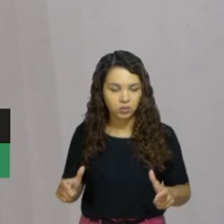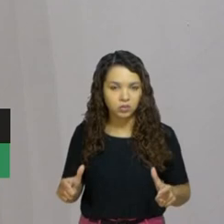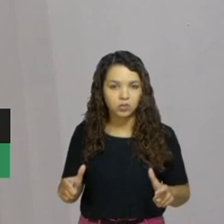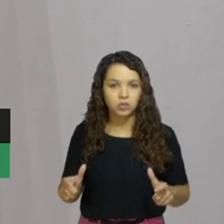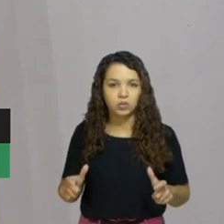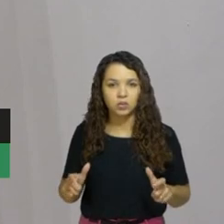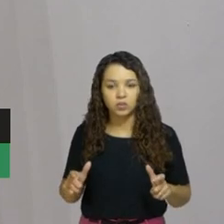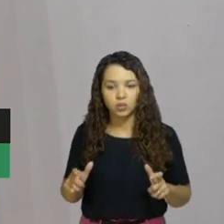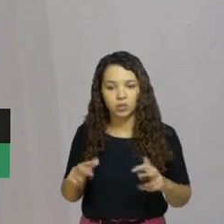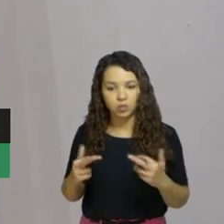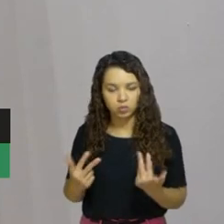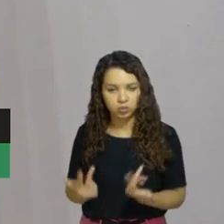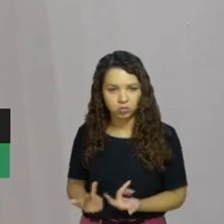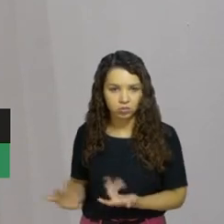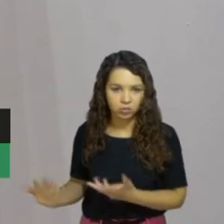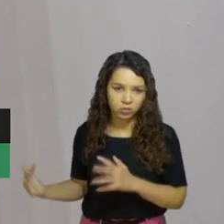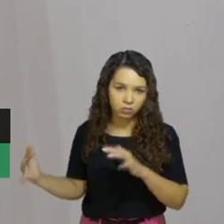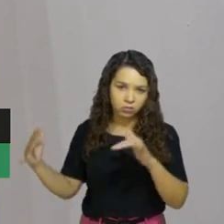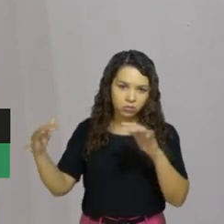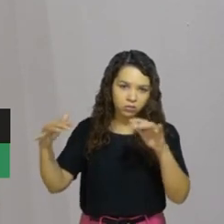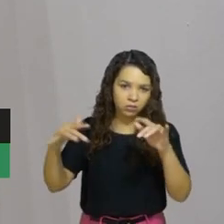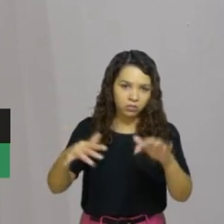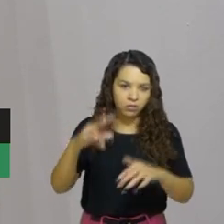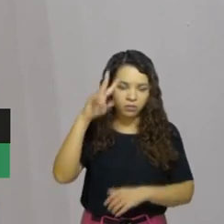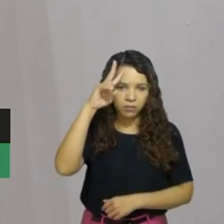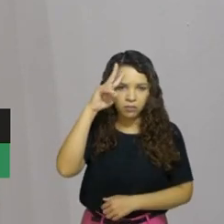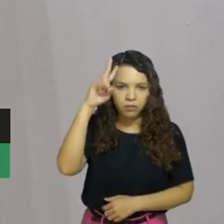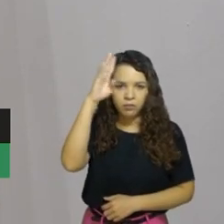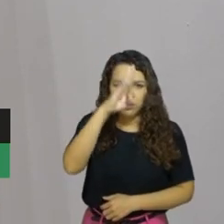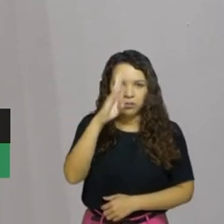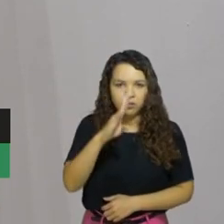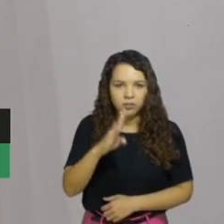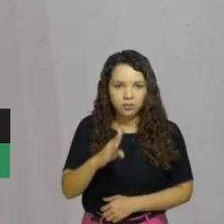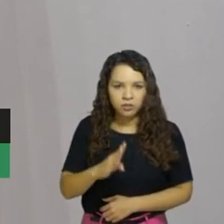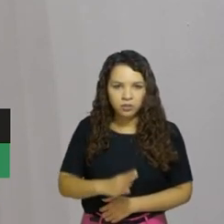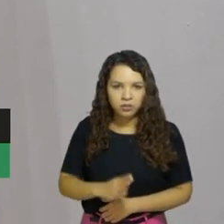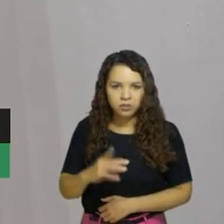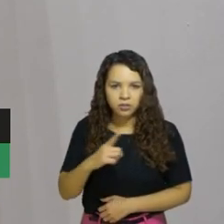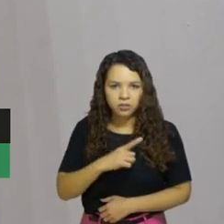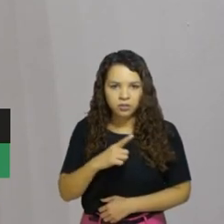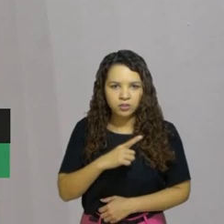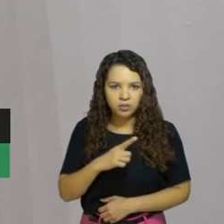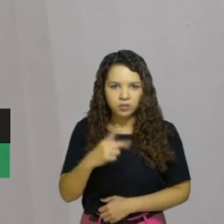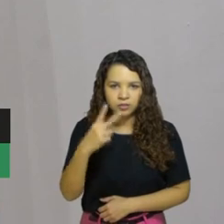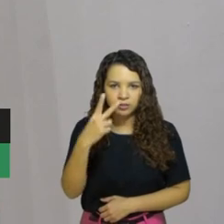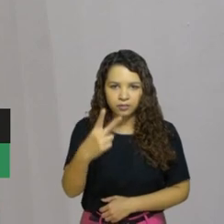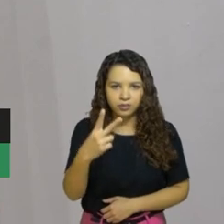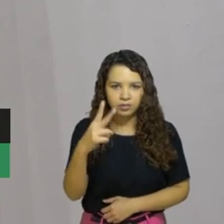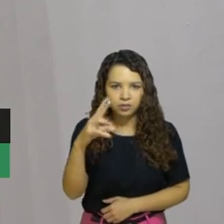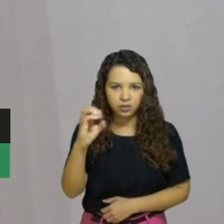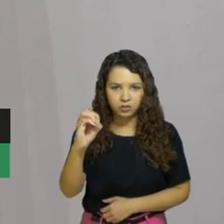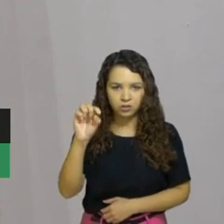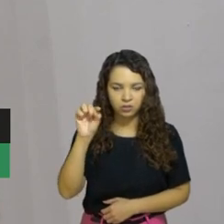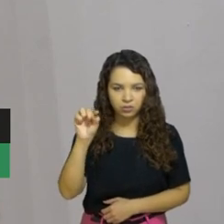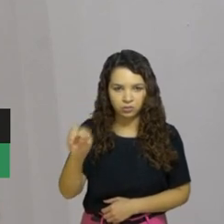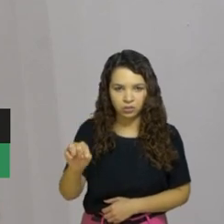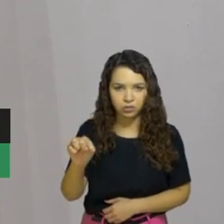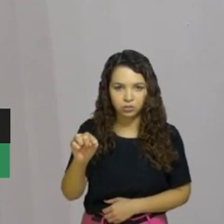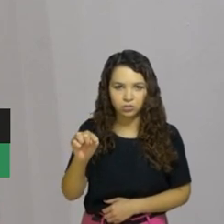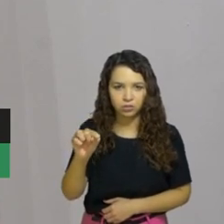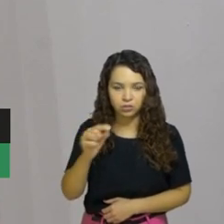humanitária da história do Brasil, chegou a 20 mil o número